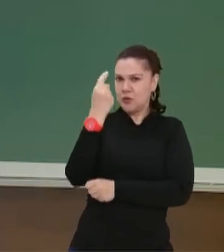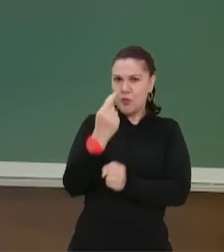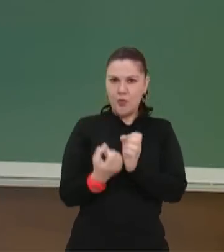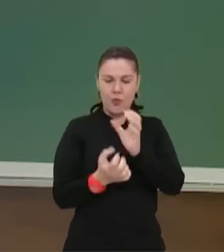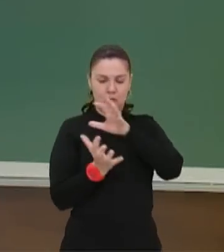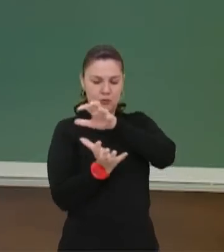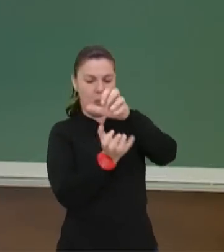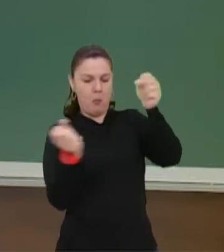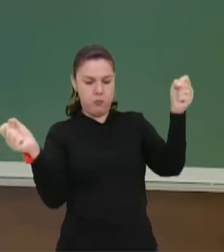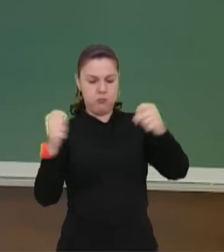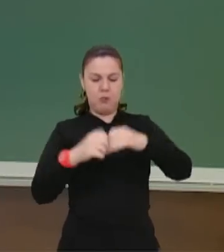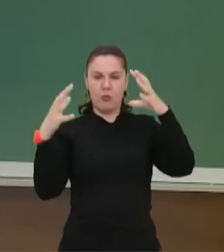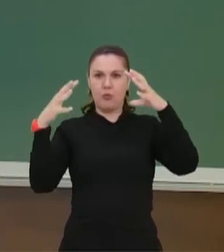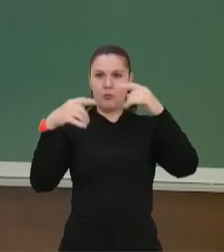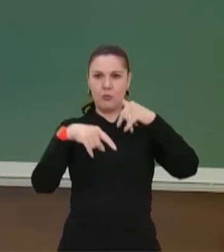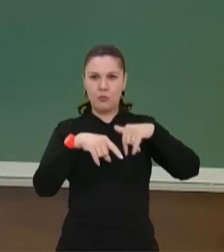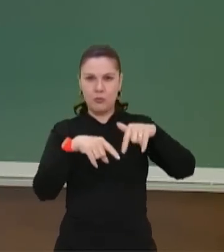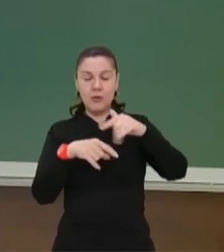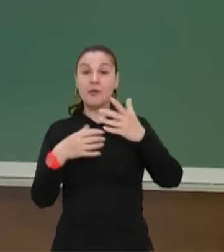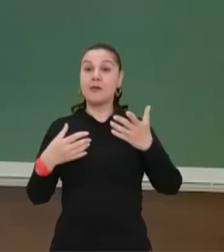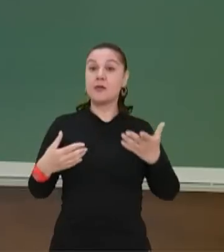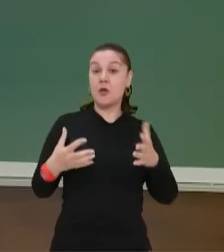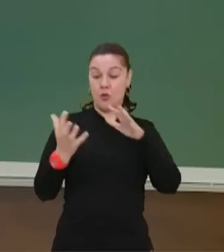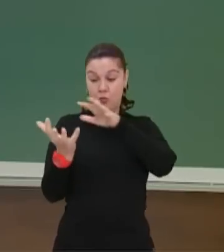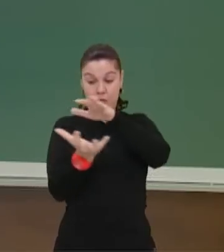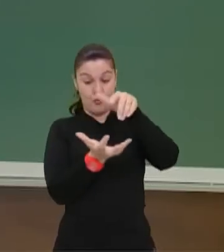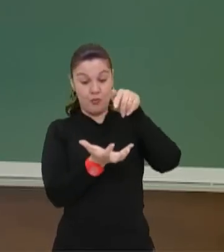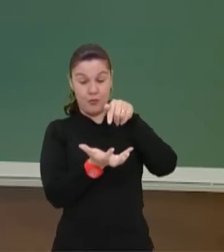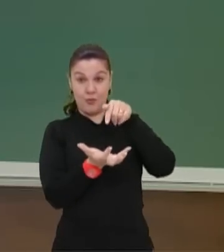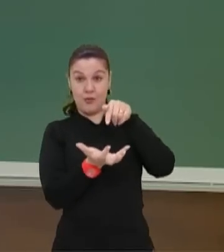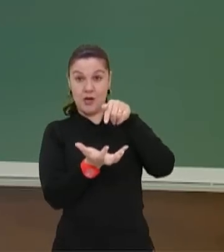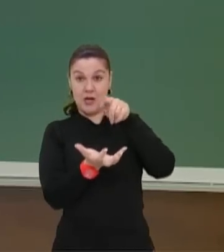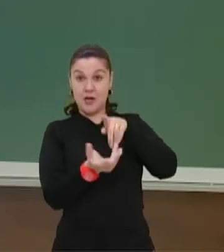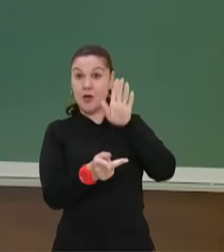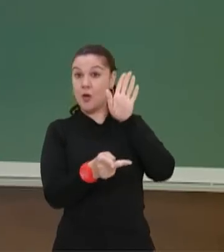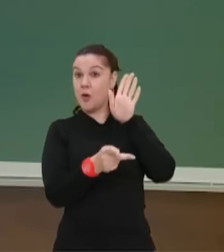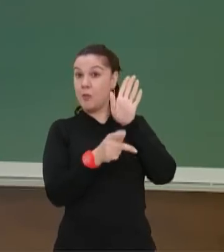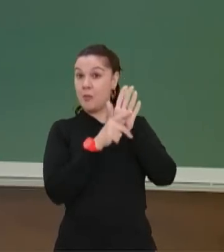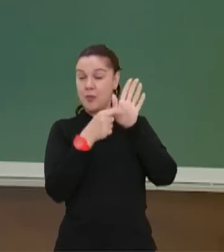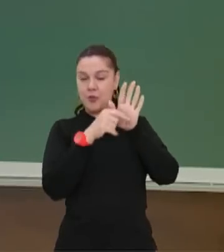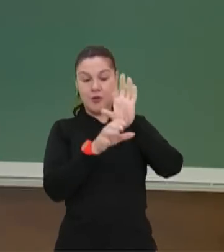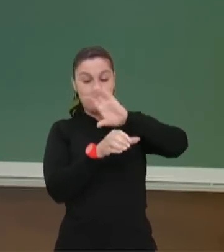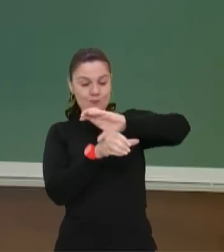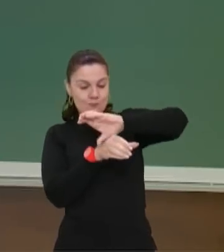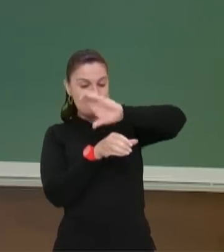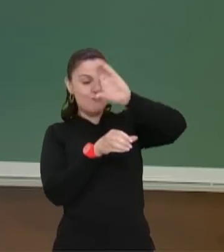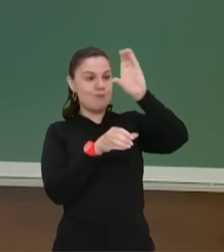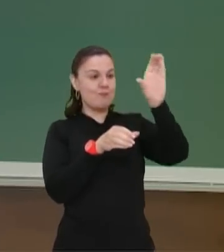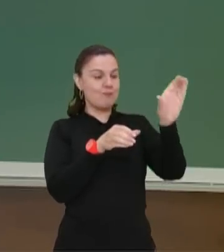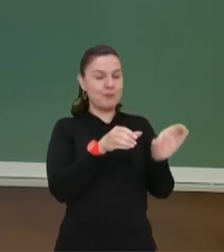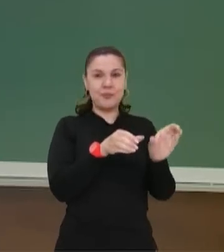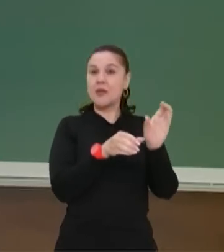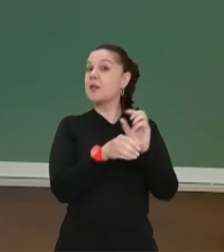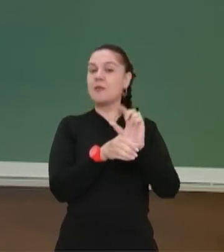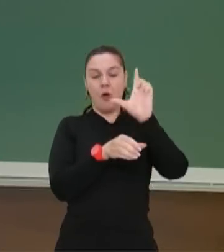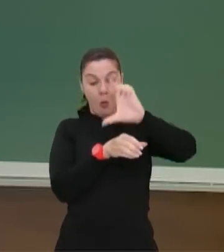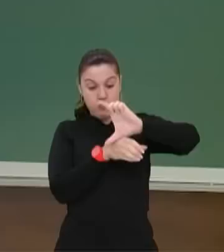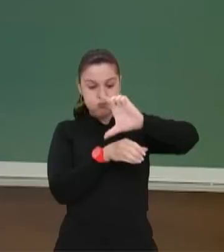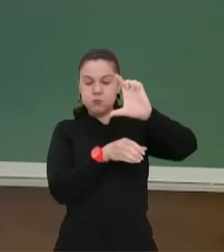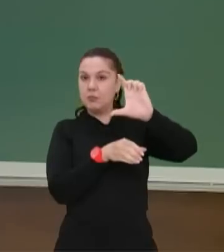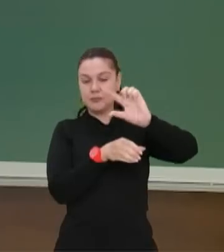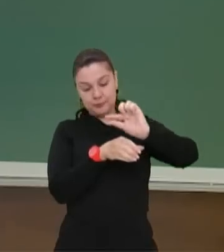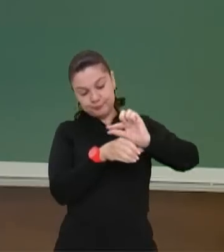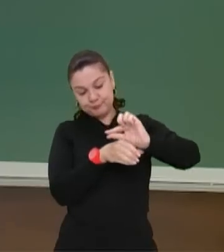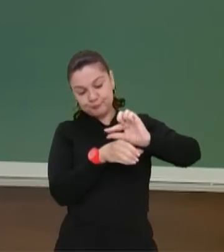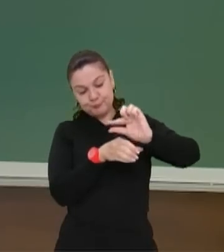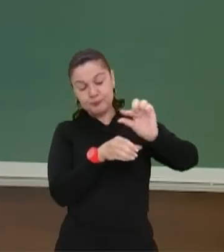da grande explosão. O nosso planeta, pessoal, primeiro, ele era formado por uma atmosfera muito fina, que não tinha os